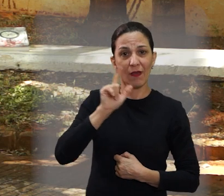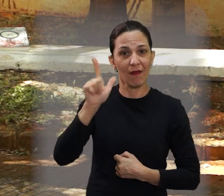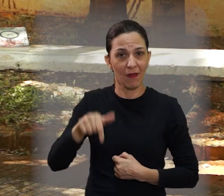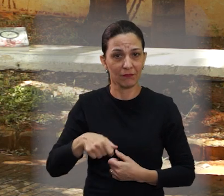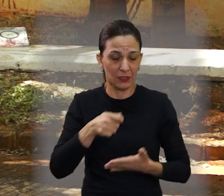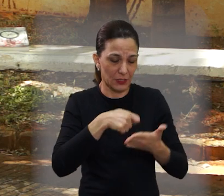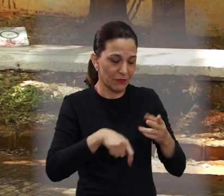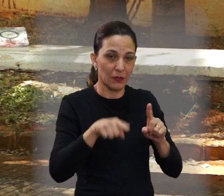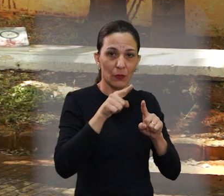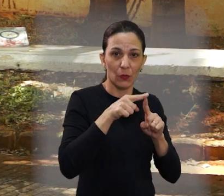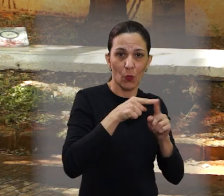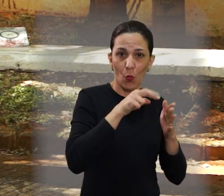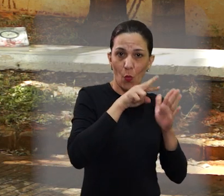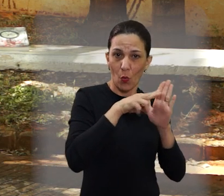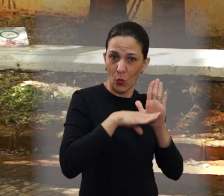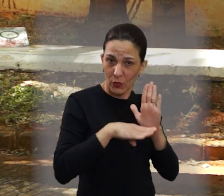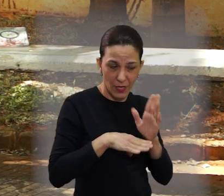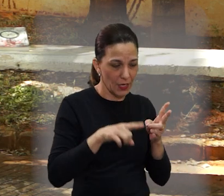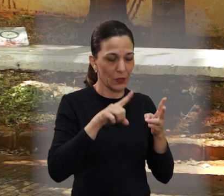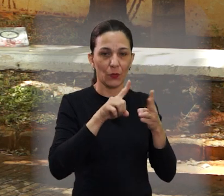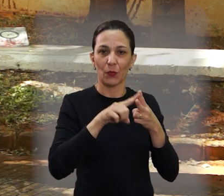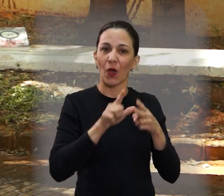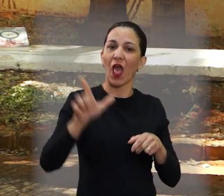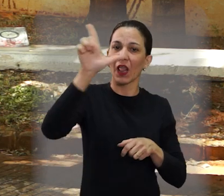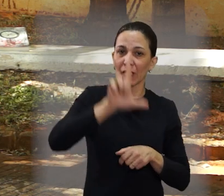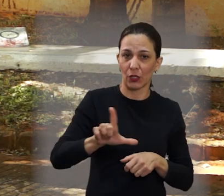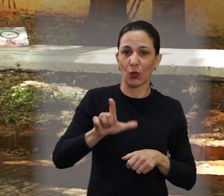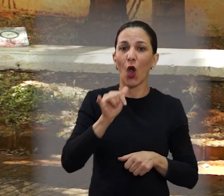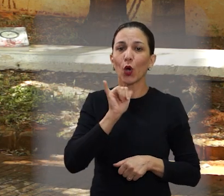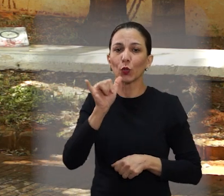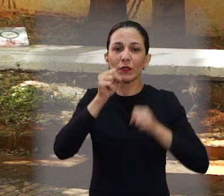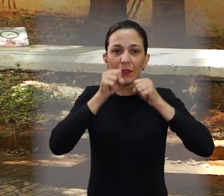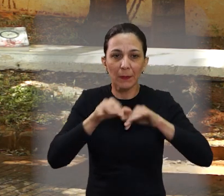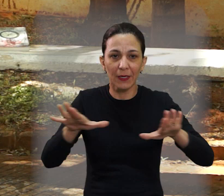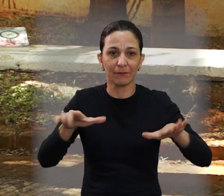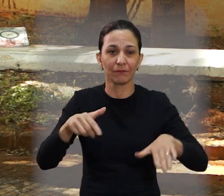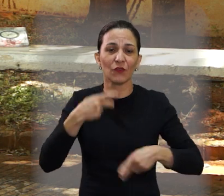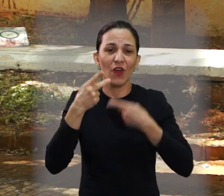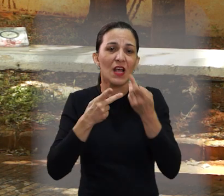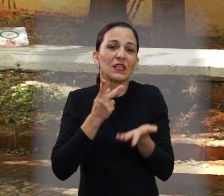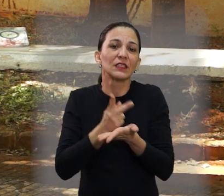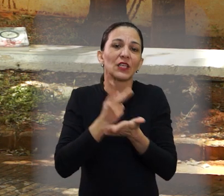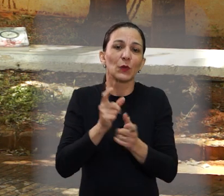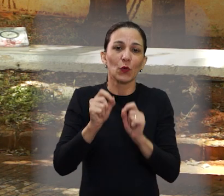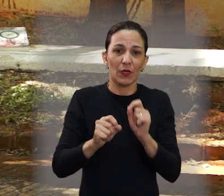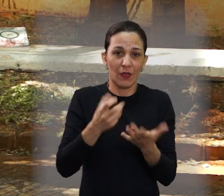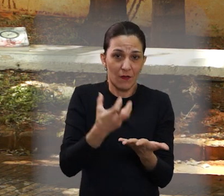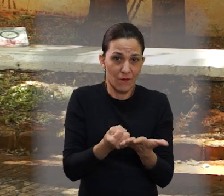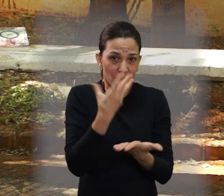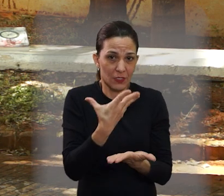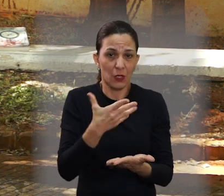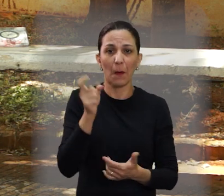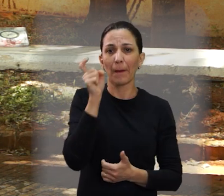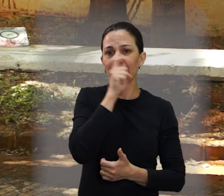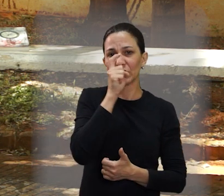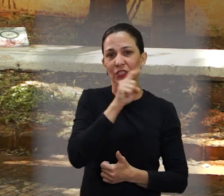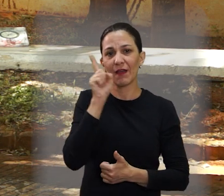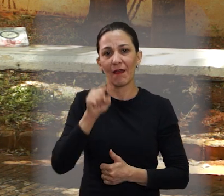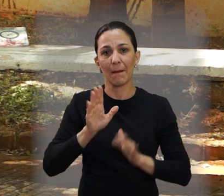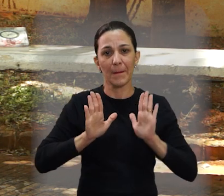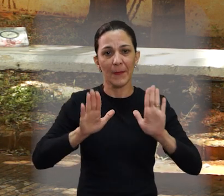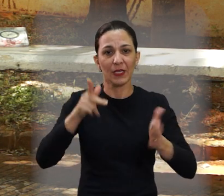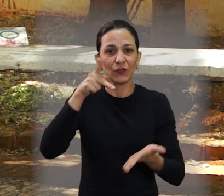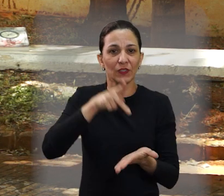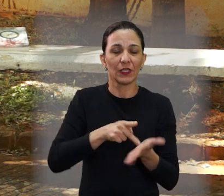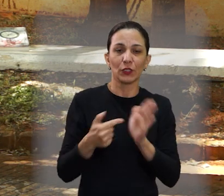Eu escrevo roteiro, escrevo literatura, eu levo histórias para as pessoas. Eu costumo dizer que a ficção é a